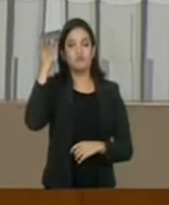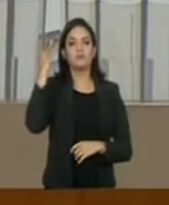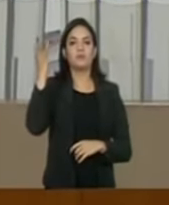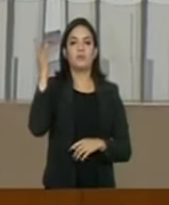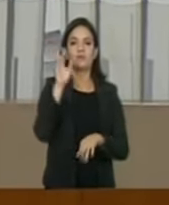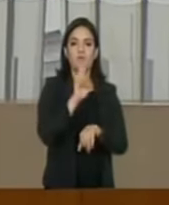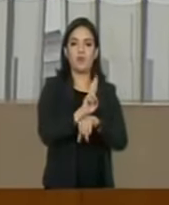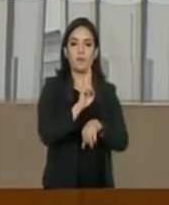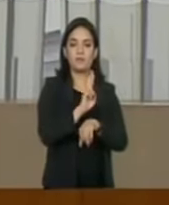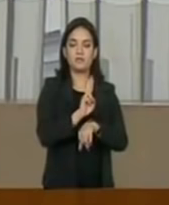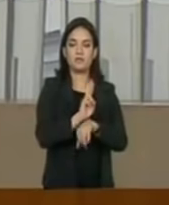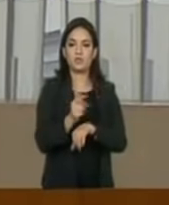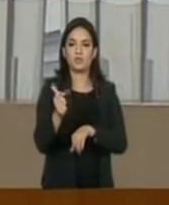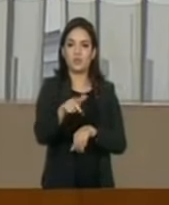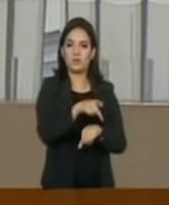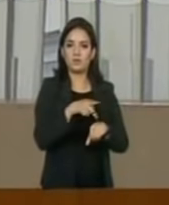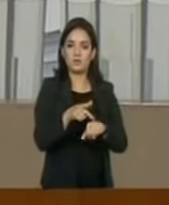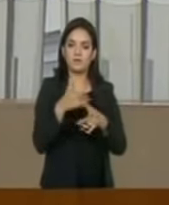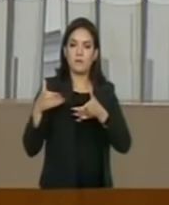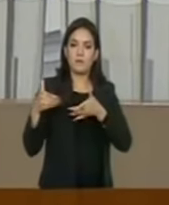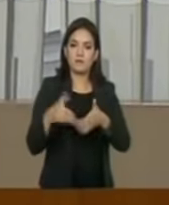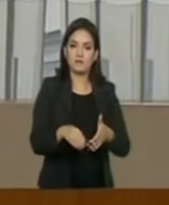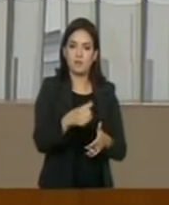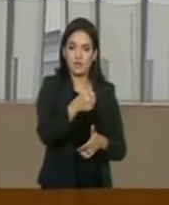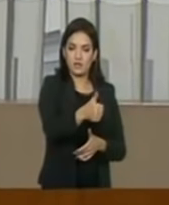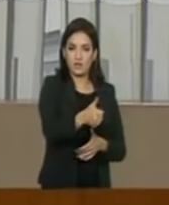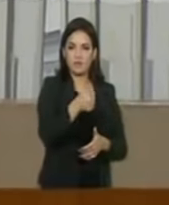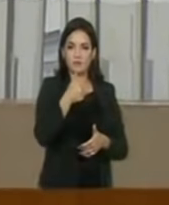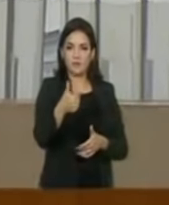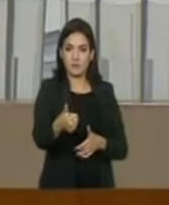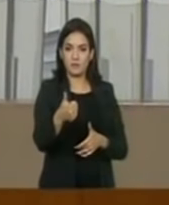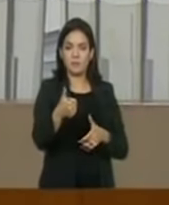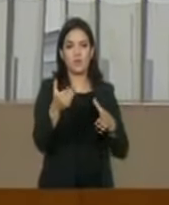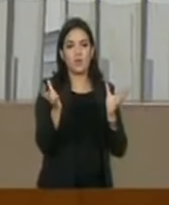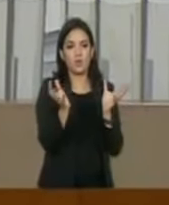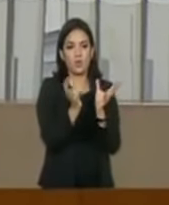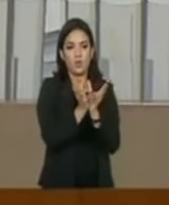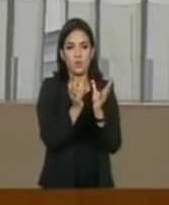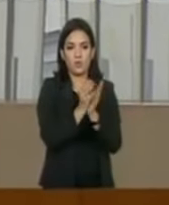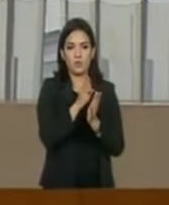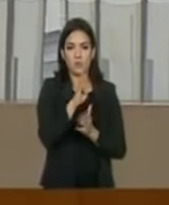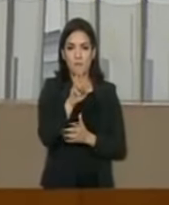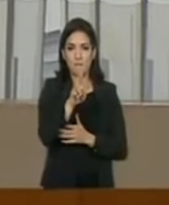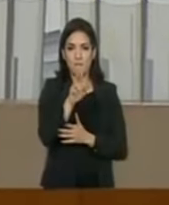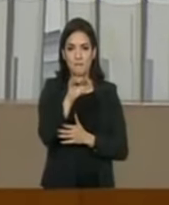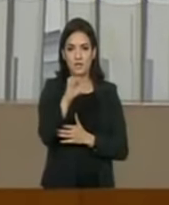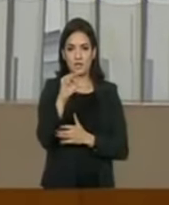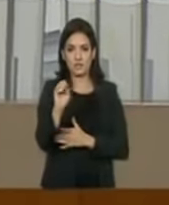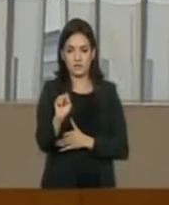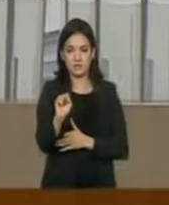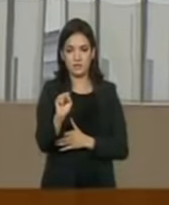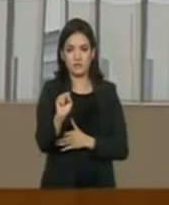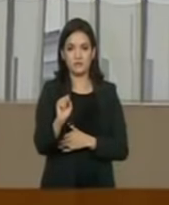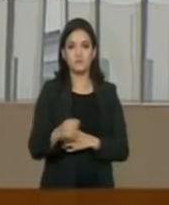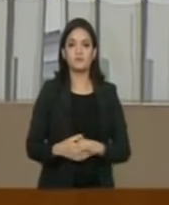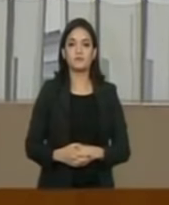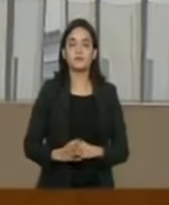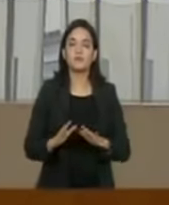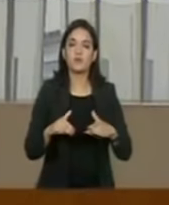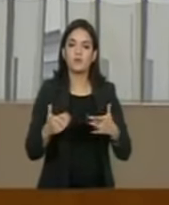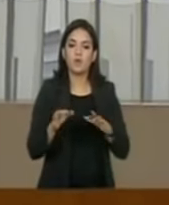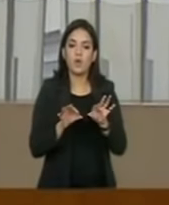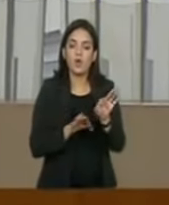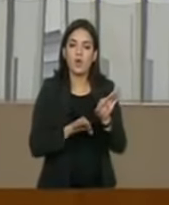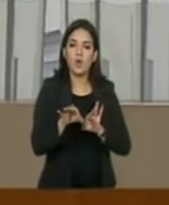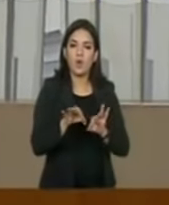participaram da 11ª cúpula dos brics do brics de acordo com a organização